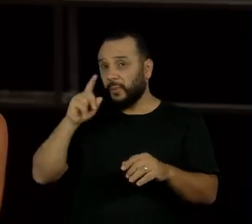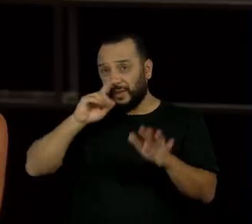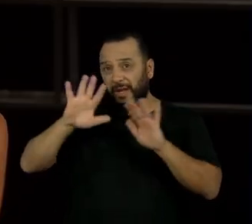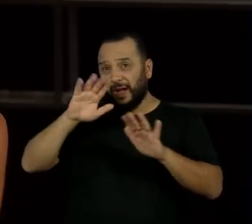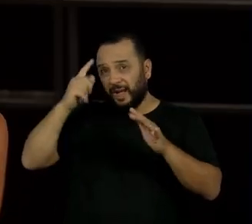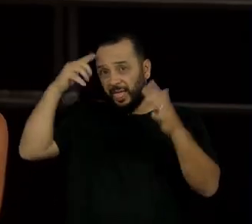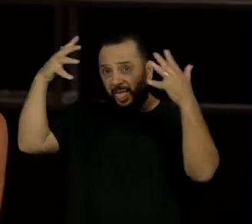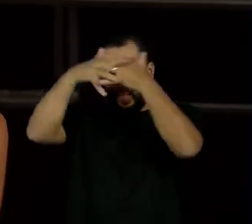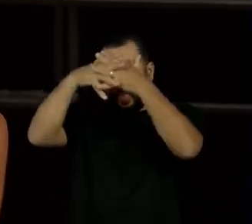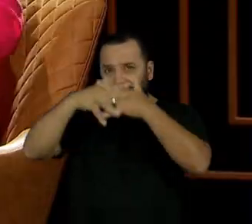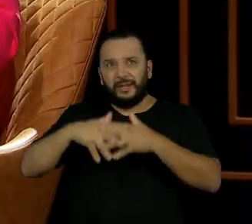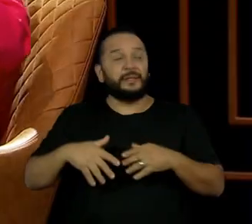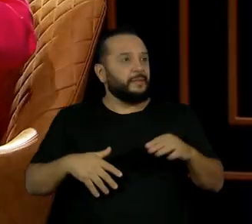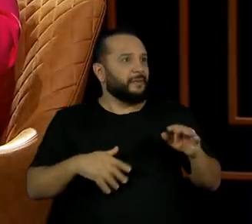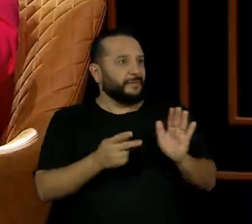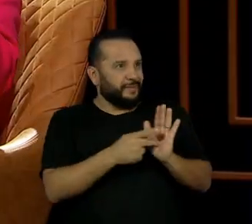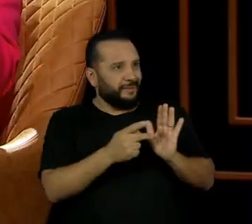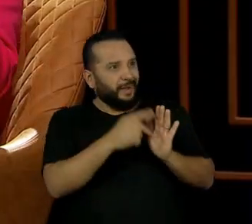na cabeça